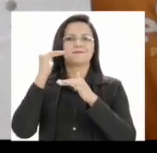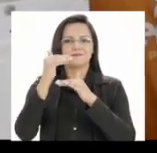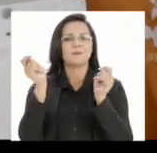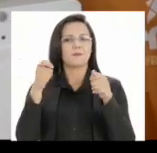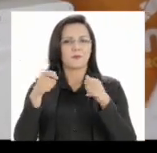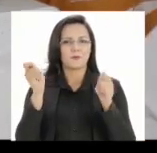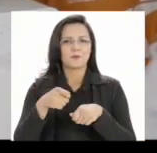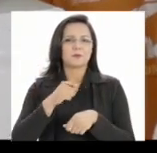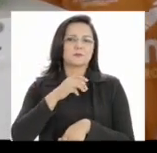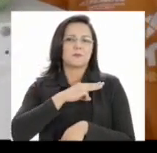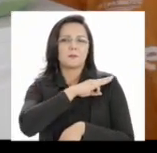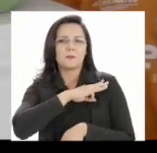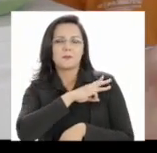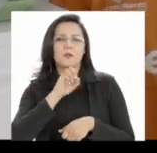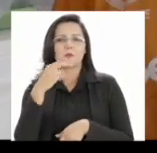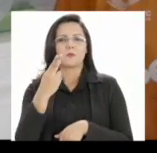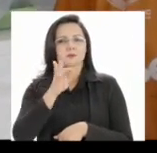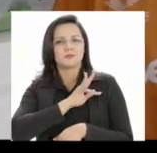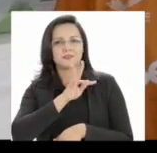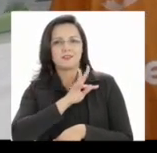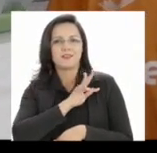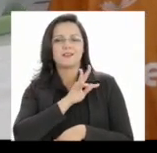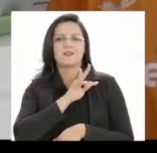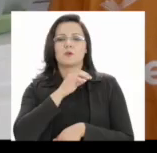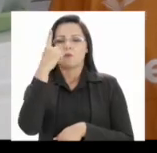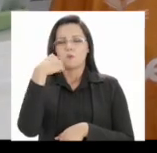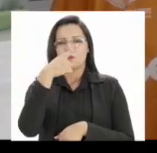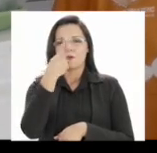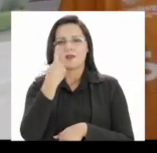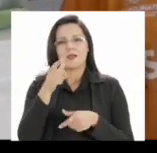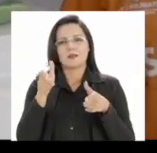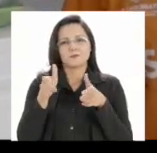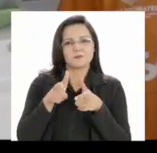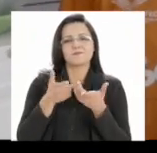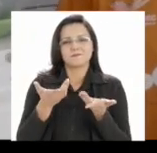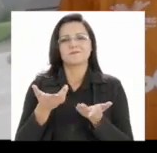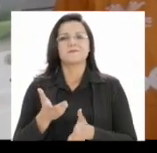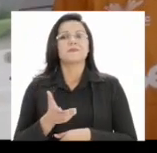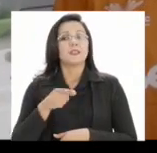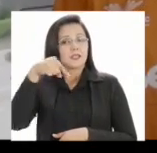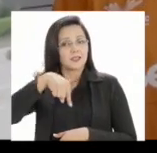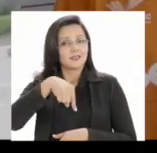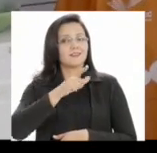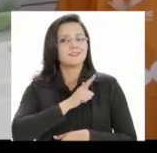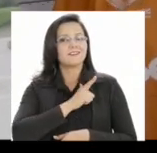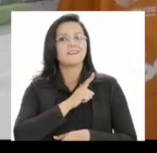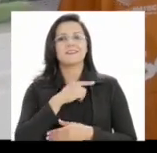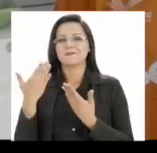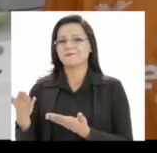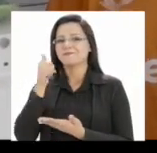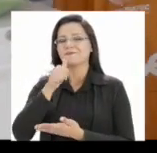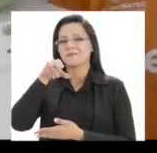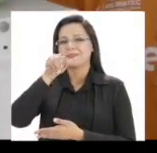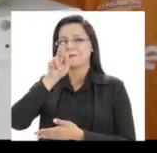seja, ele pode ser já um médio técnico ou pode ser um técnico com uma carga horária menor. E aqui está Maria das